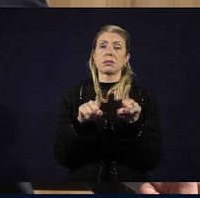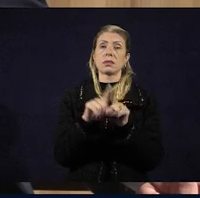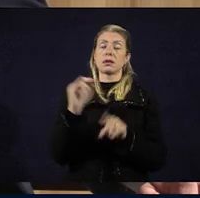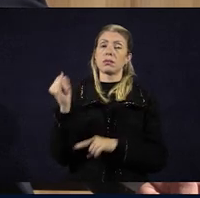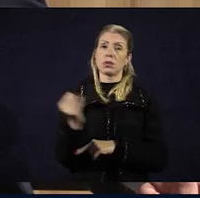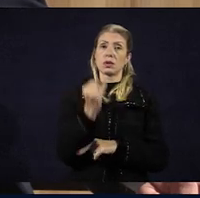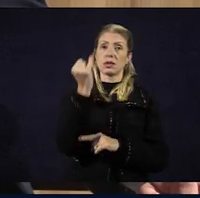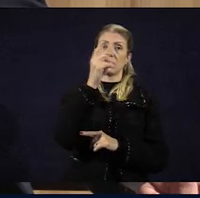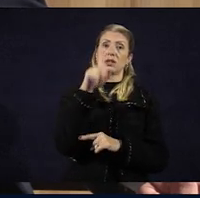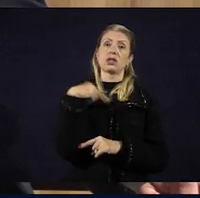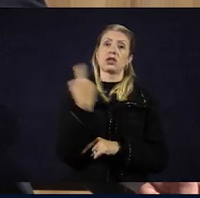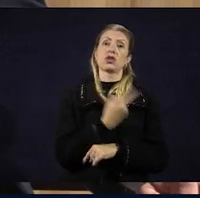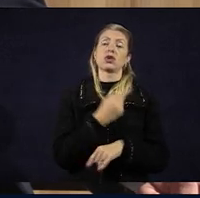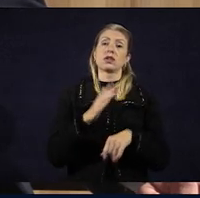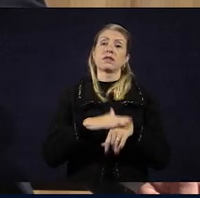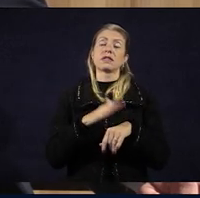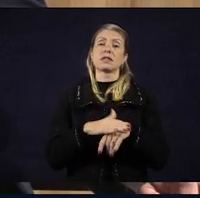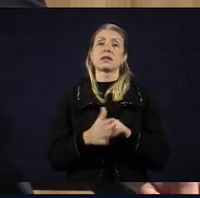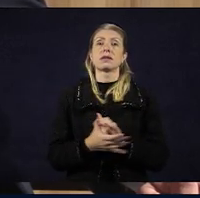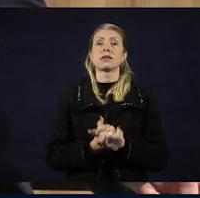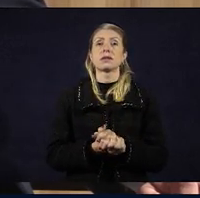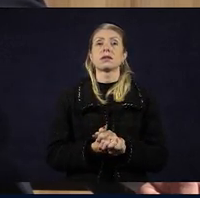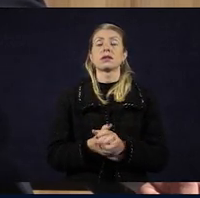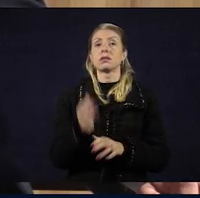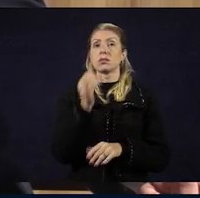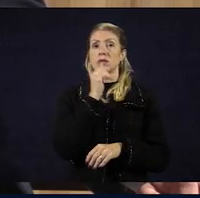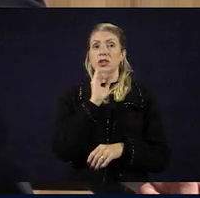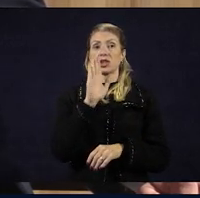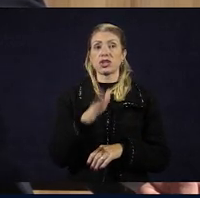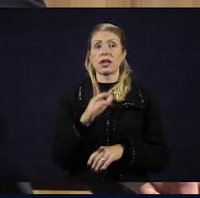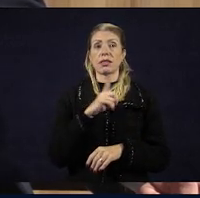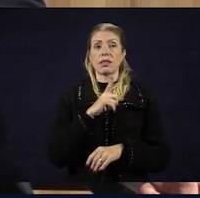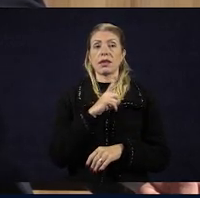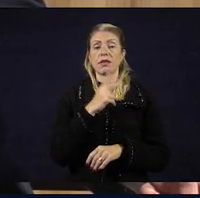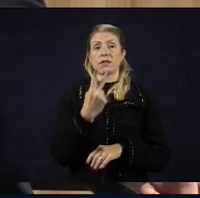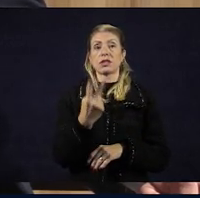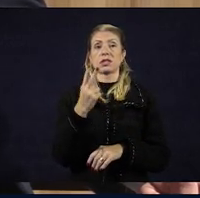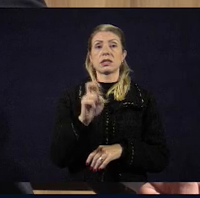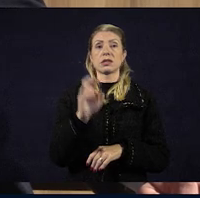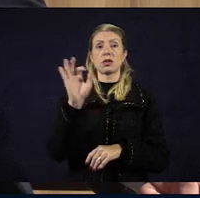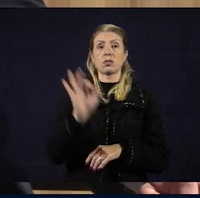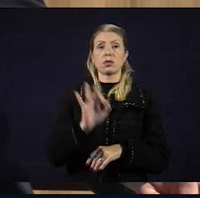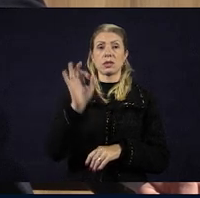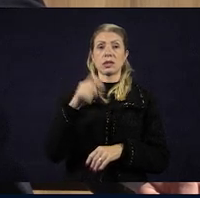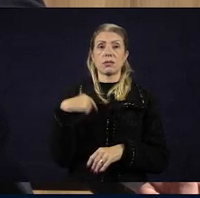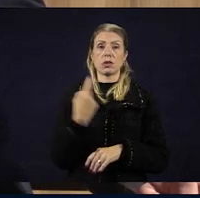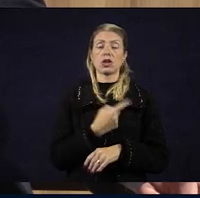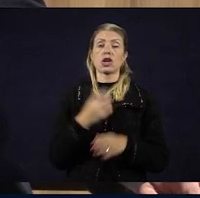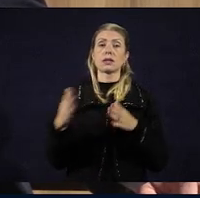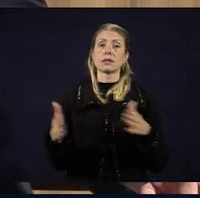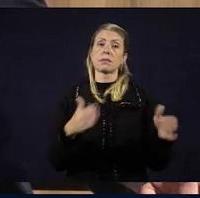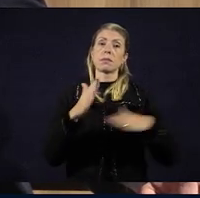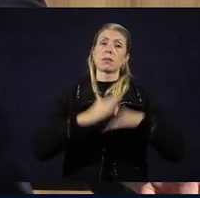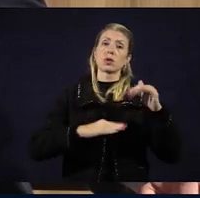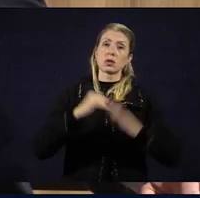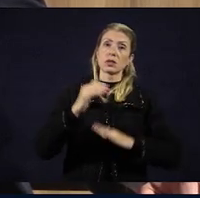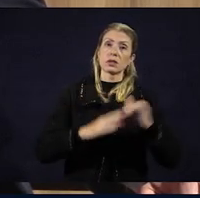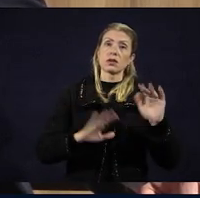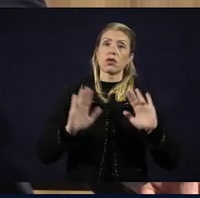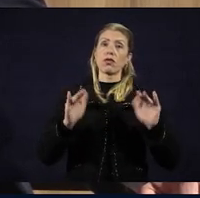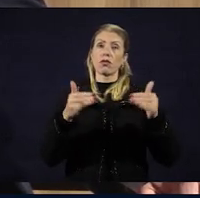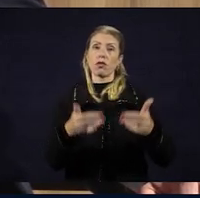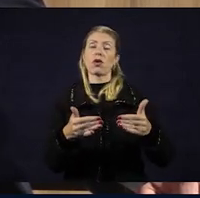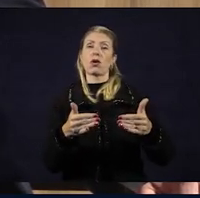a gente hoje a gente tem mais ou menos 25% da nossa produção calcária em produtores